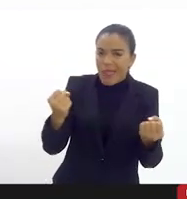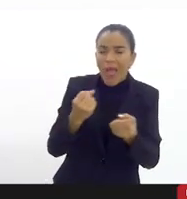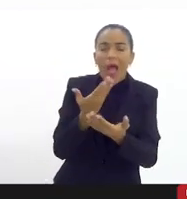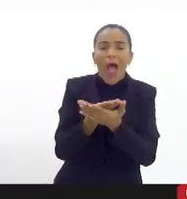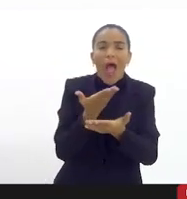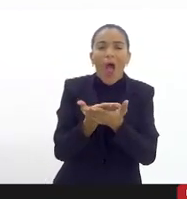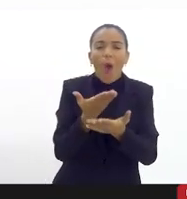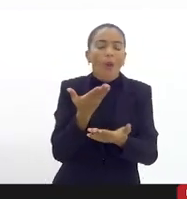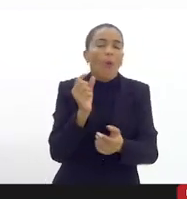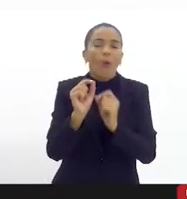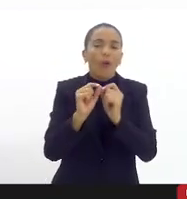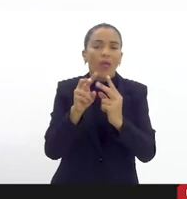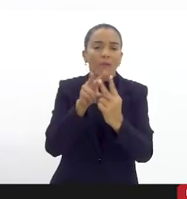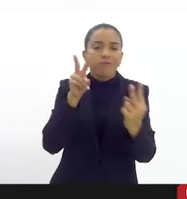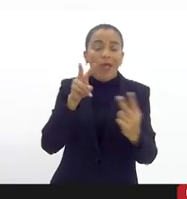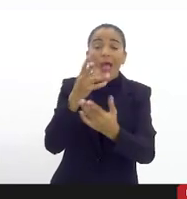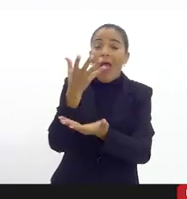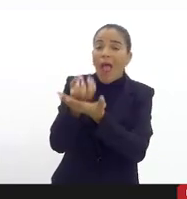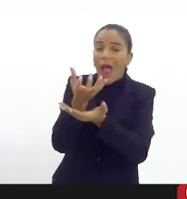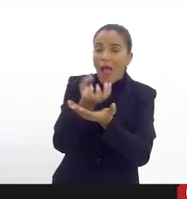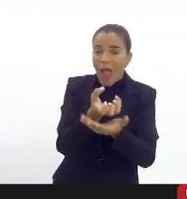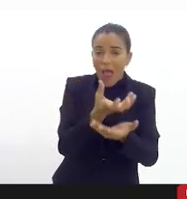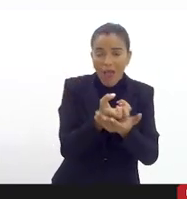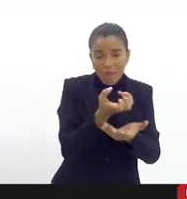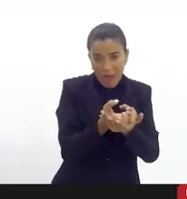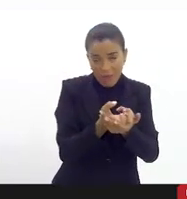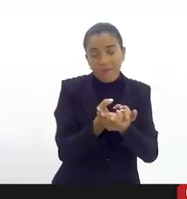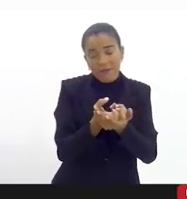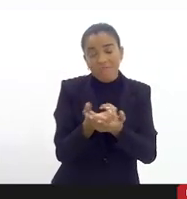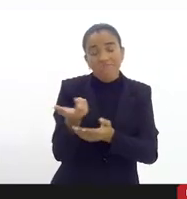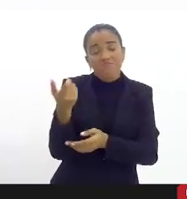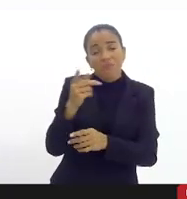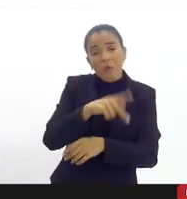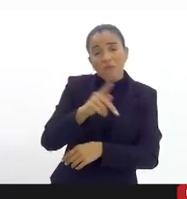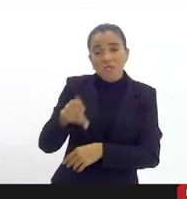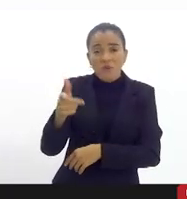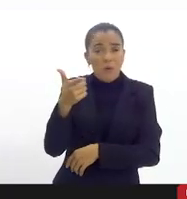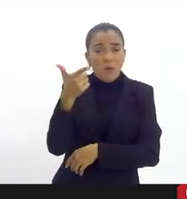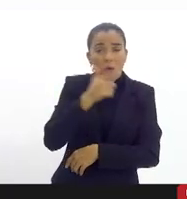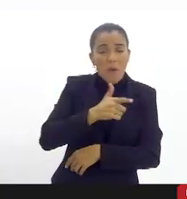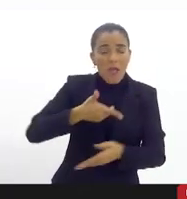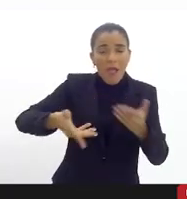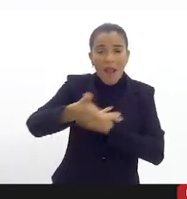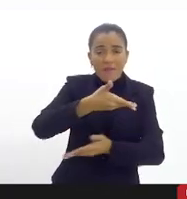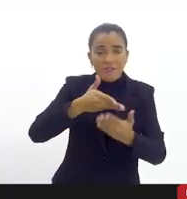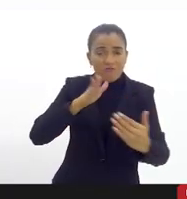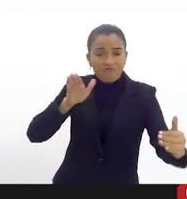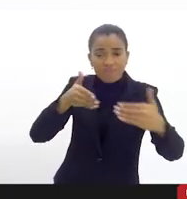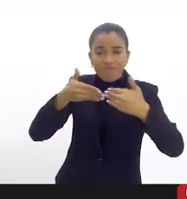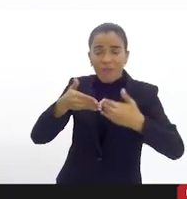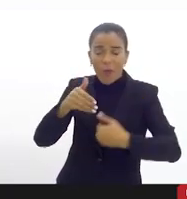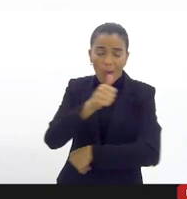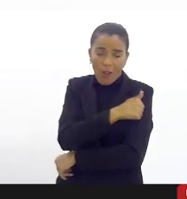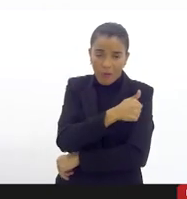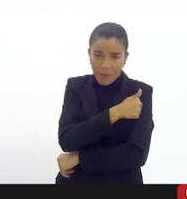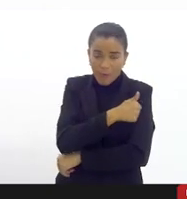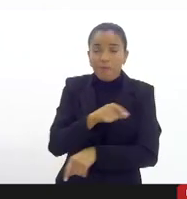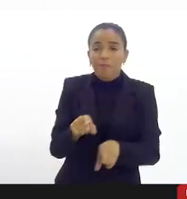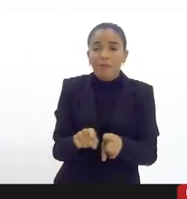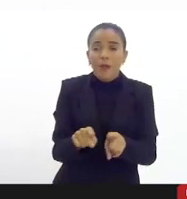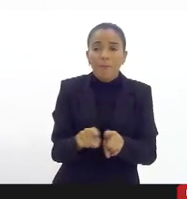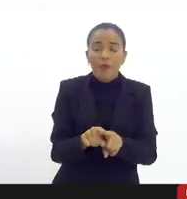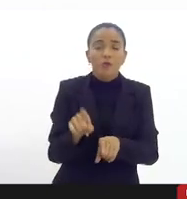gravadas e do impedimento de que os estudantes tenham relações diretas com o seu professor a redução dos custos